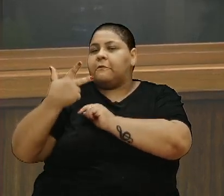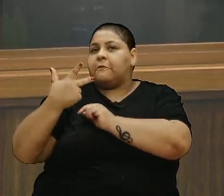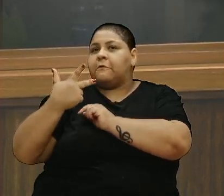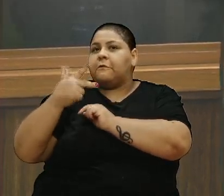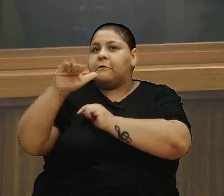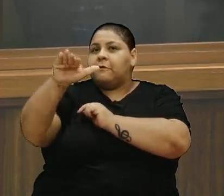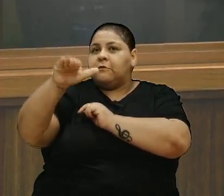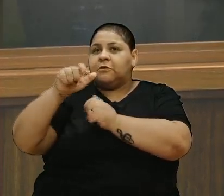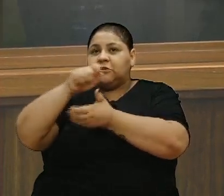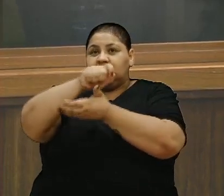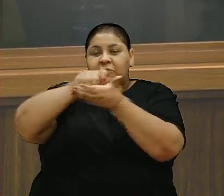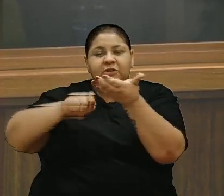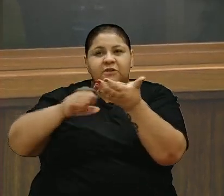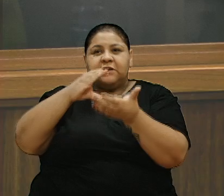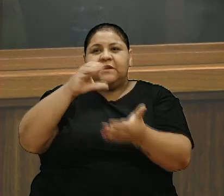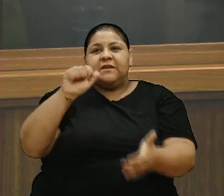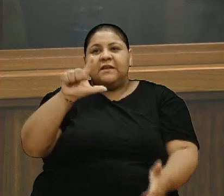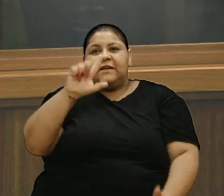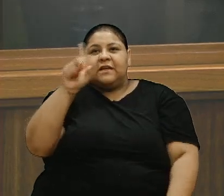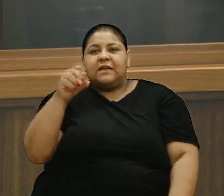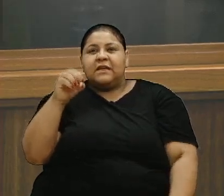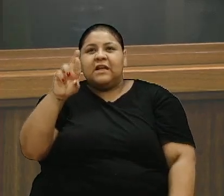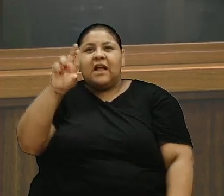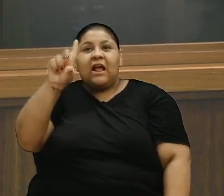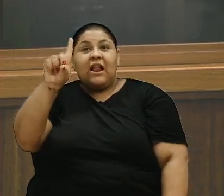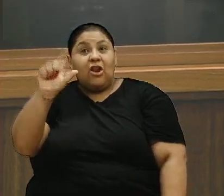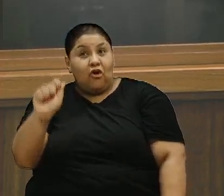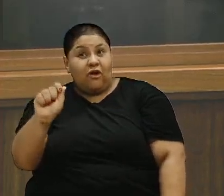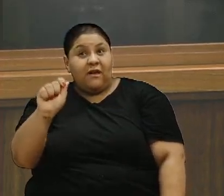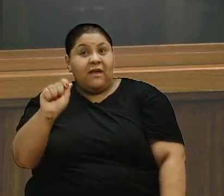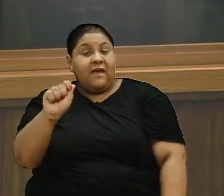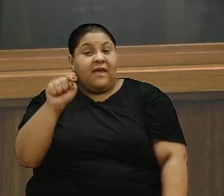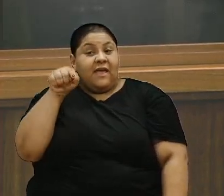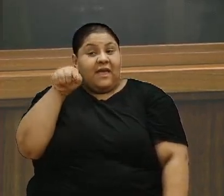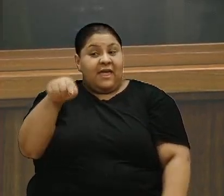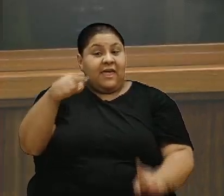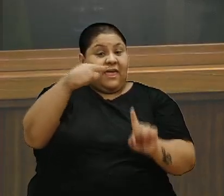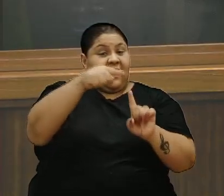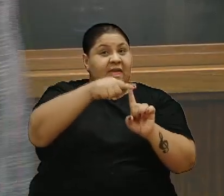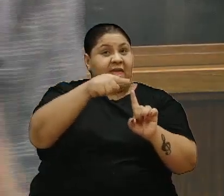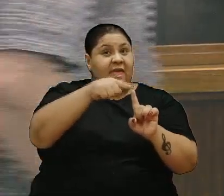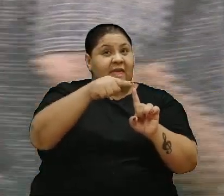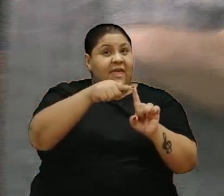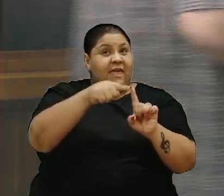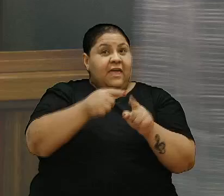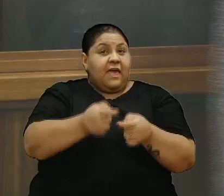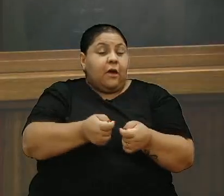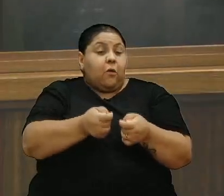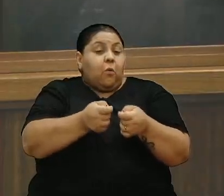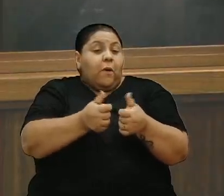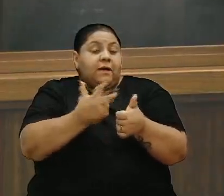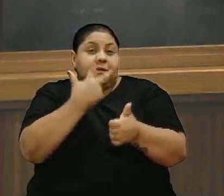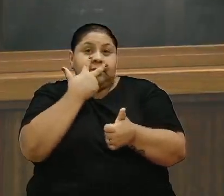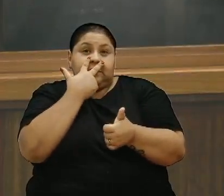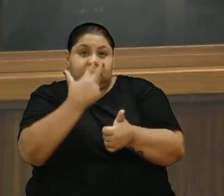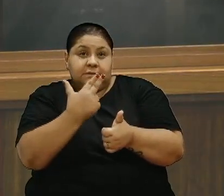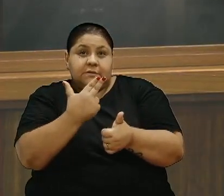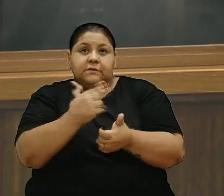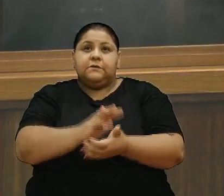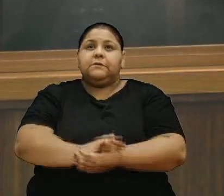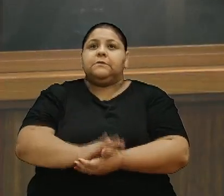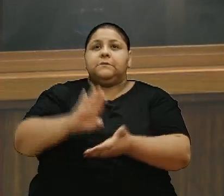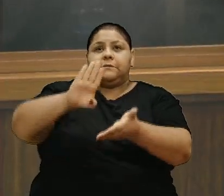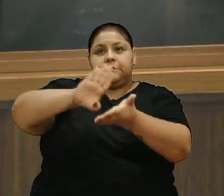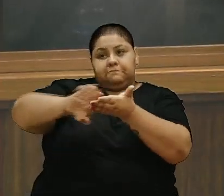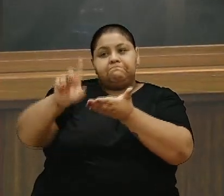quem assinou de calhorda. Eu falei que esse tipo de moção beira a calhordice. Obrigado, presidente. Defiro a retirada do